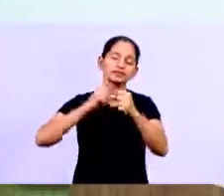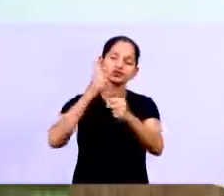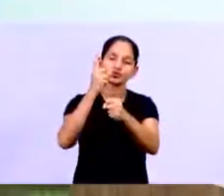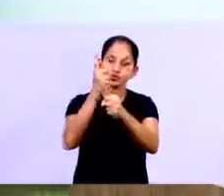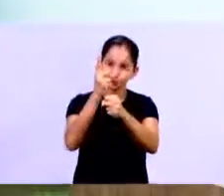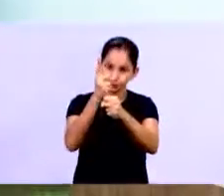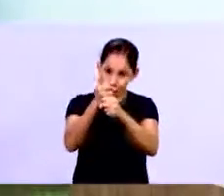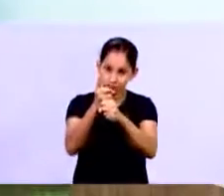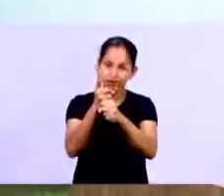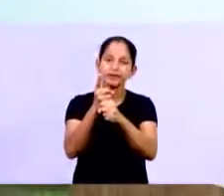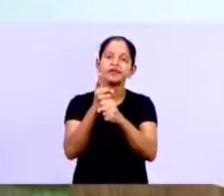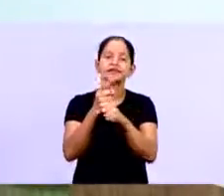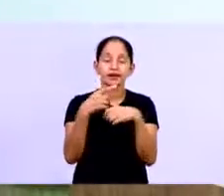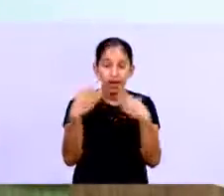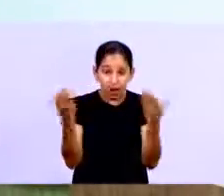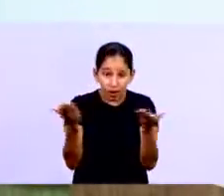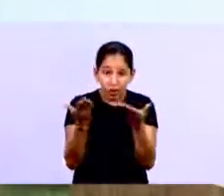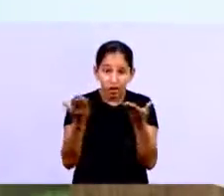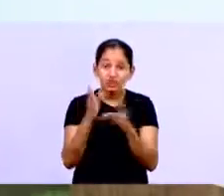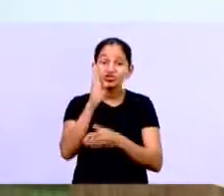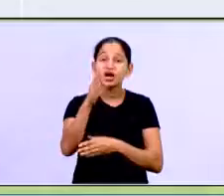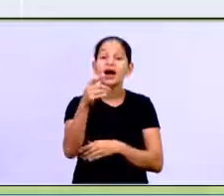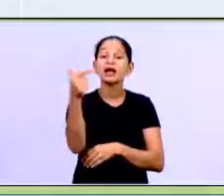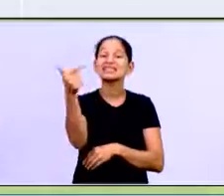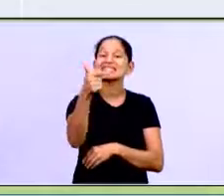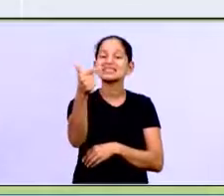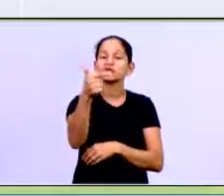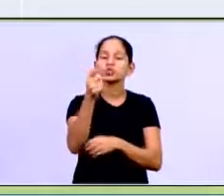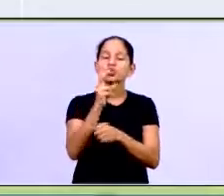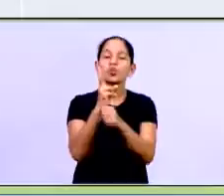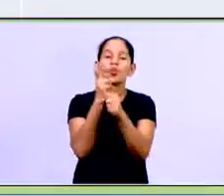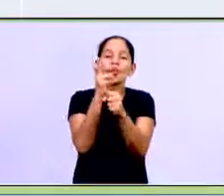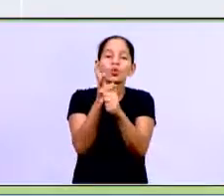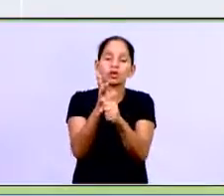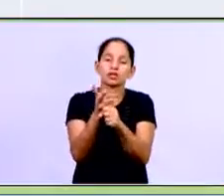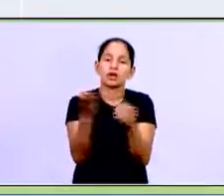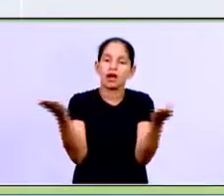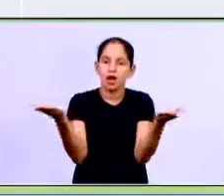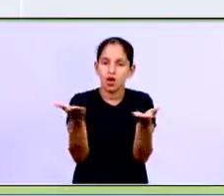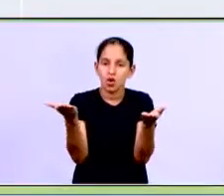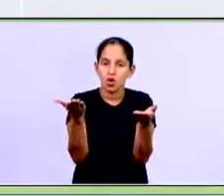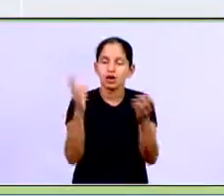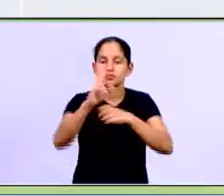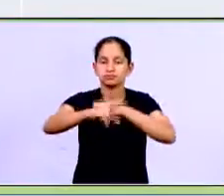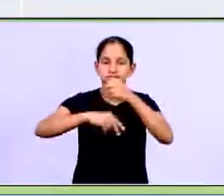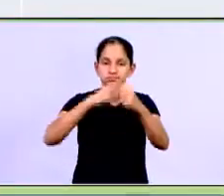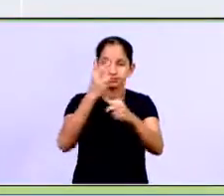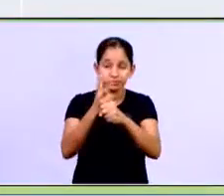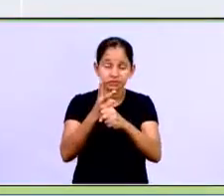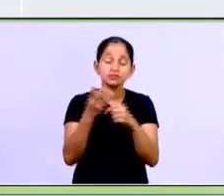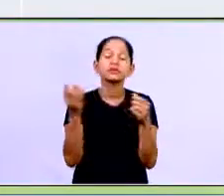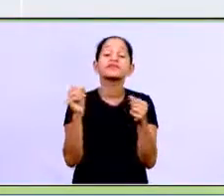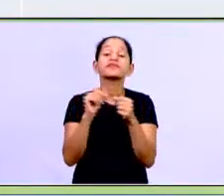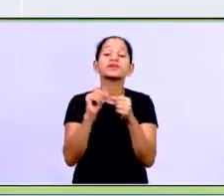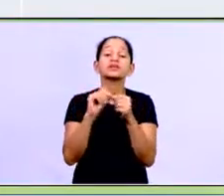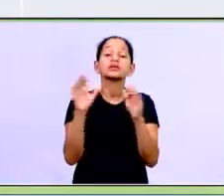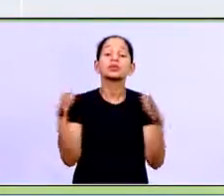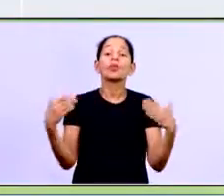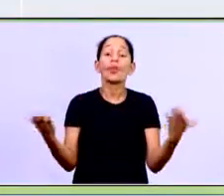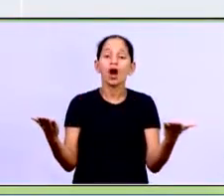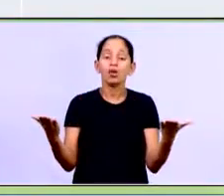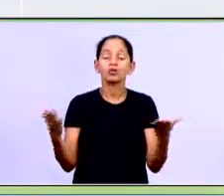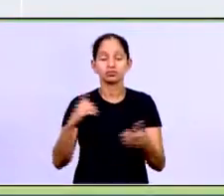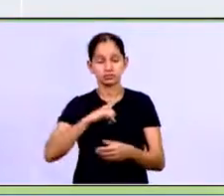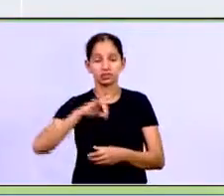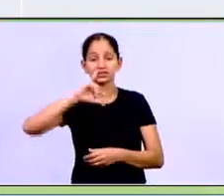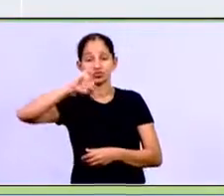seu segundo pagamento, ok? Na hora de fazer o seu segundo pagamento, e aí você vai fazer o segundo pagamento, você tem que calcular